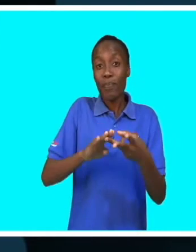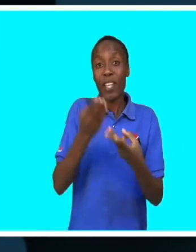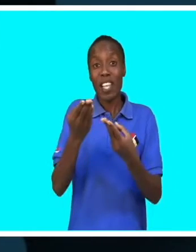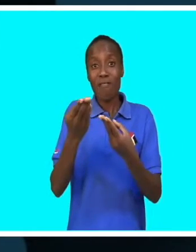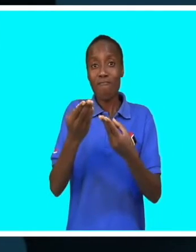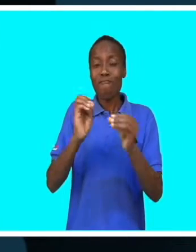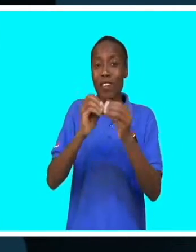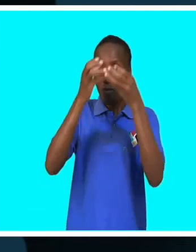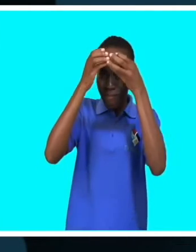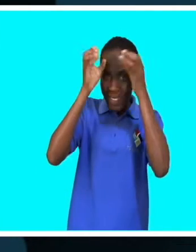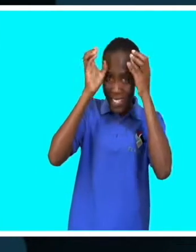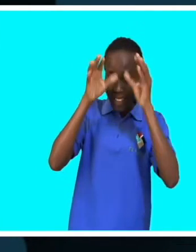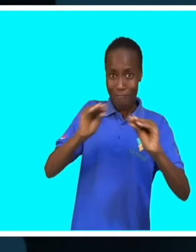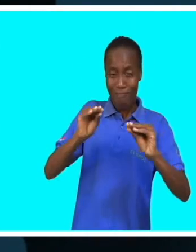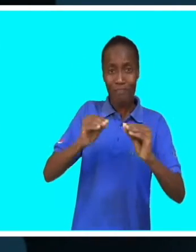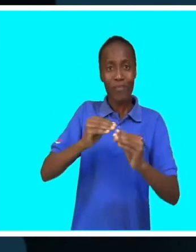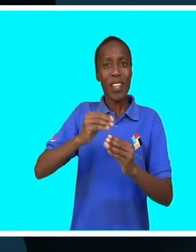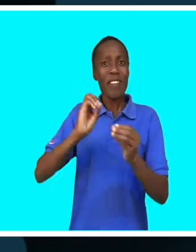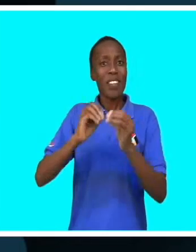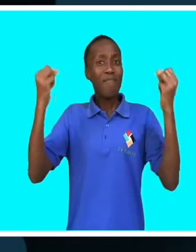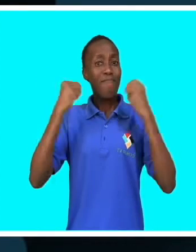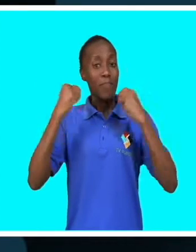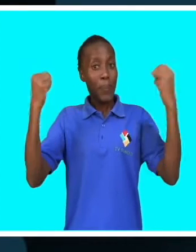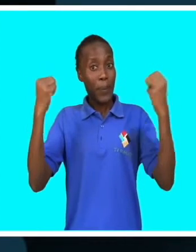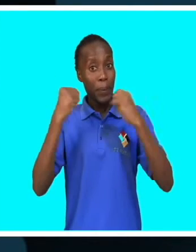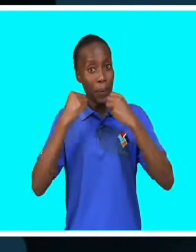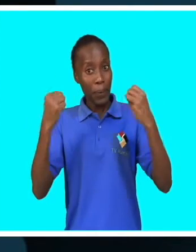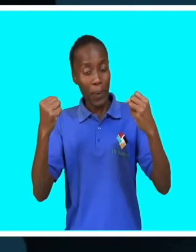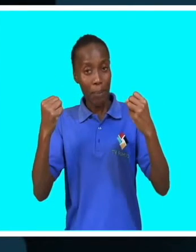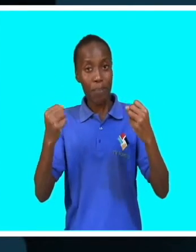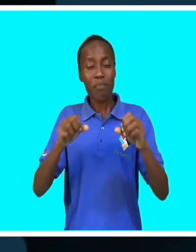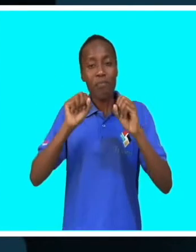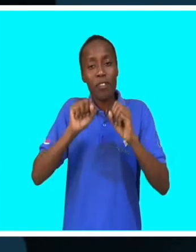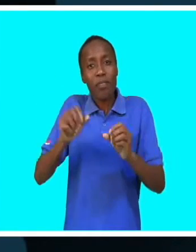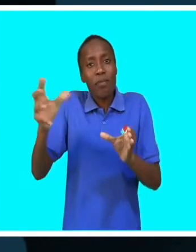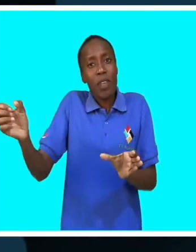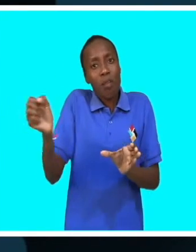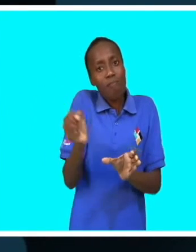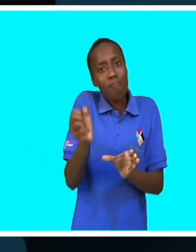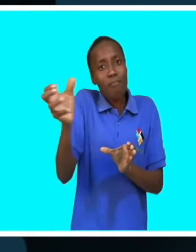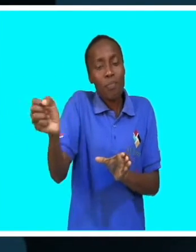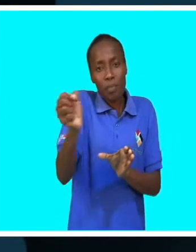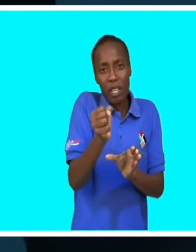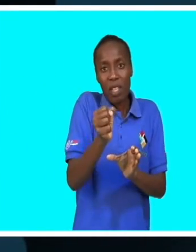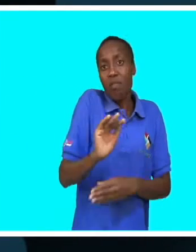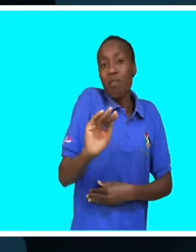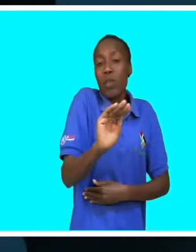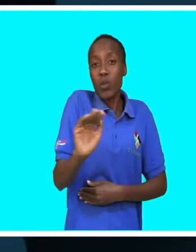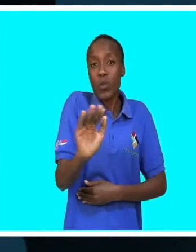sua capacitação, a sua reabilitação, a sua inserção na sociedade.